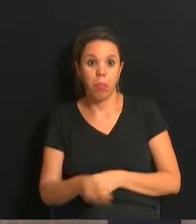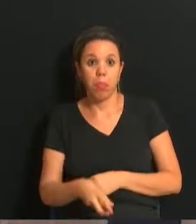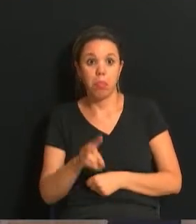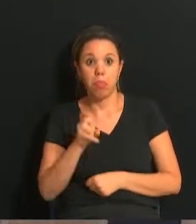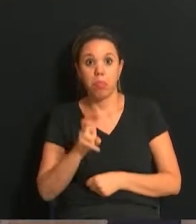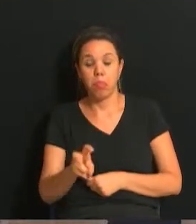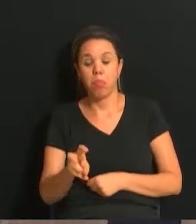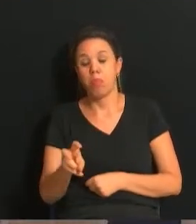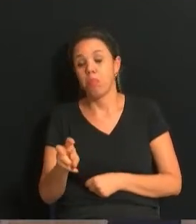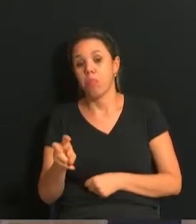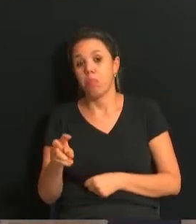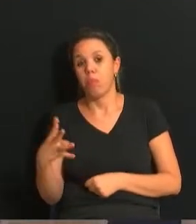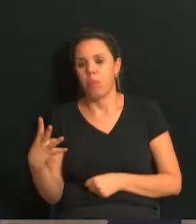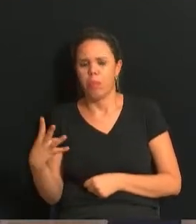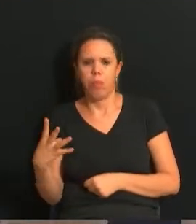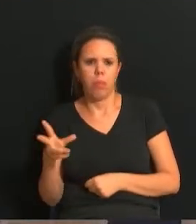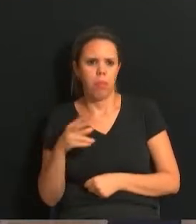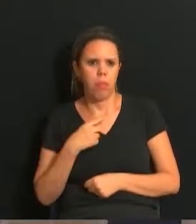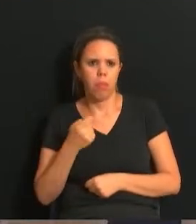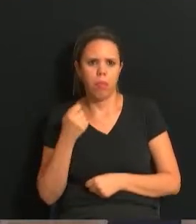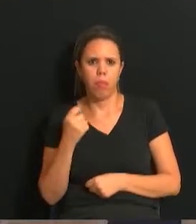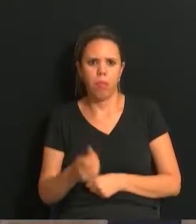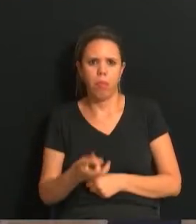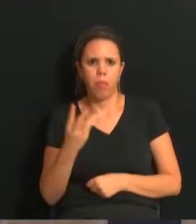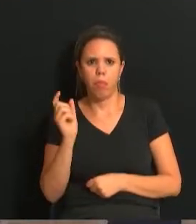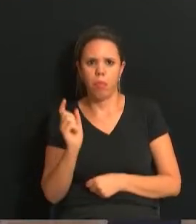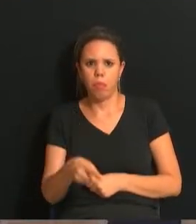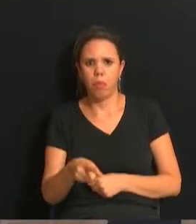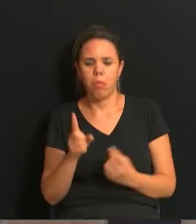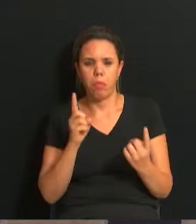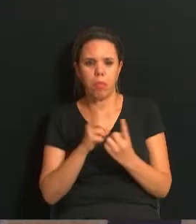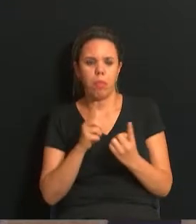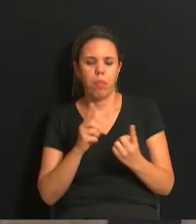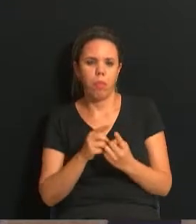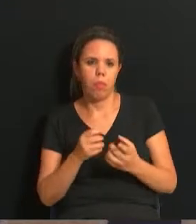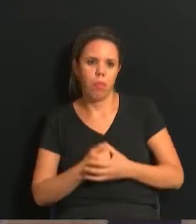2.954. Então, chega a quase 3 mil atendimentos.